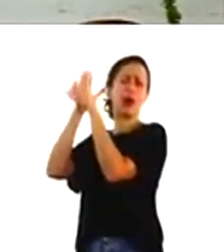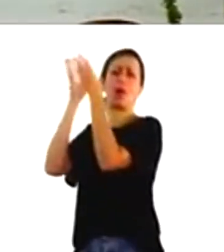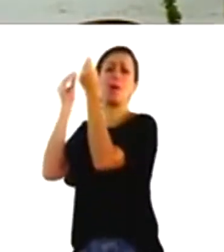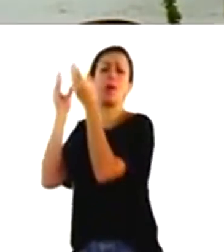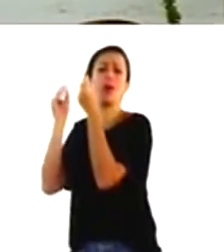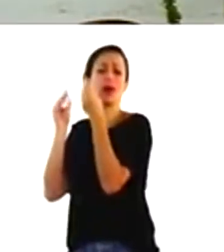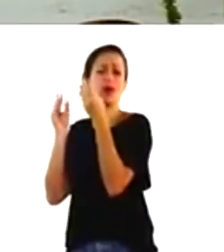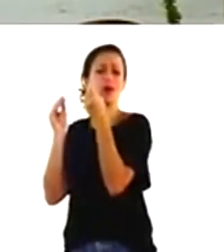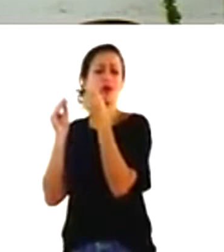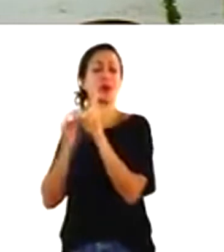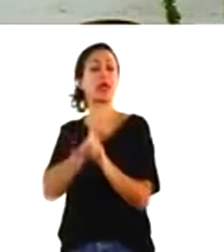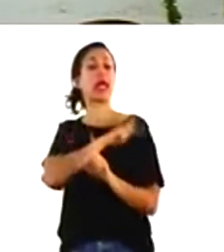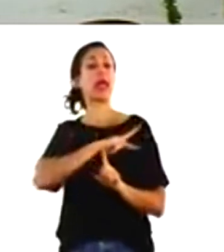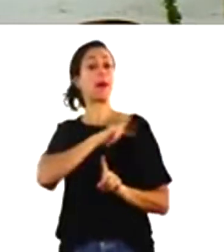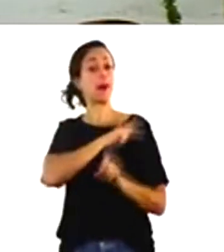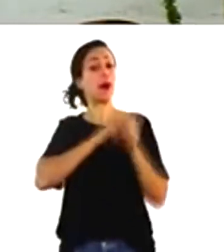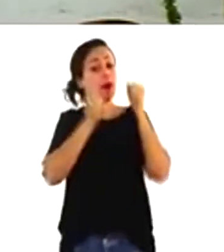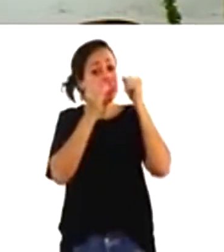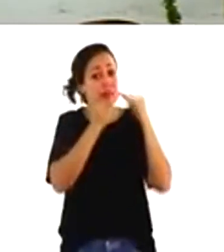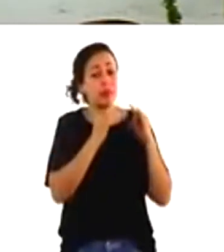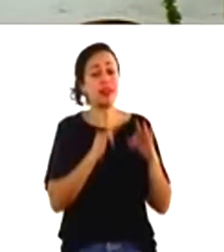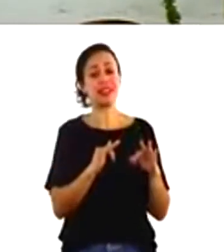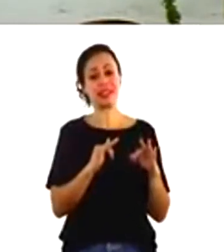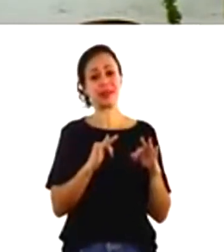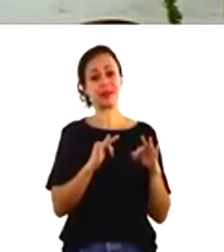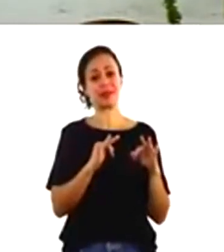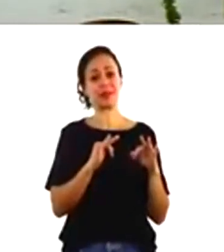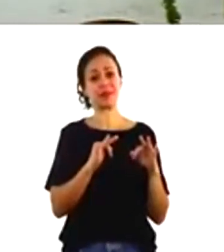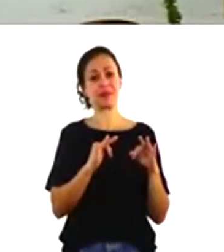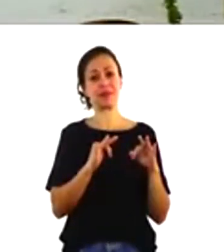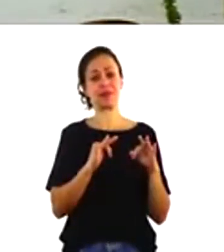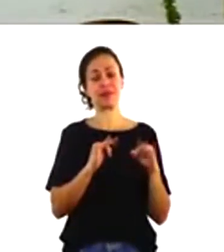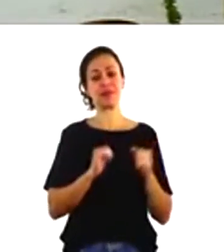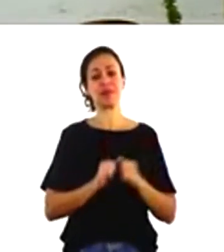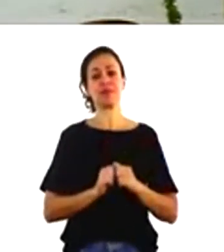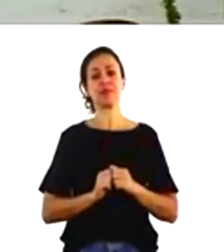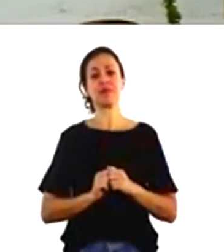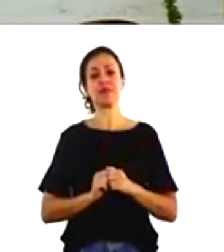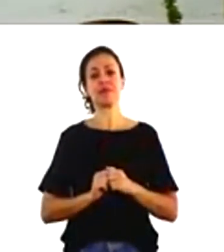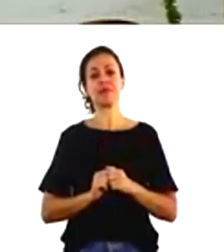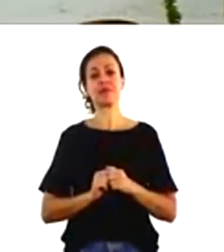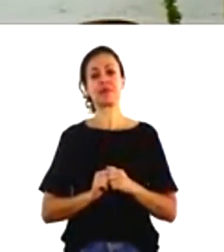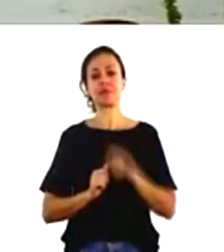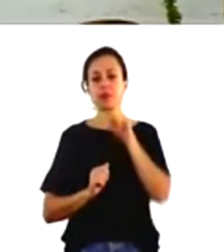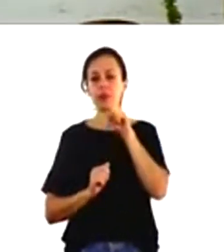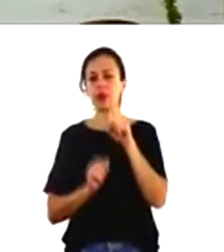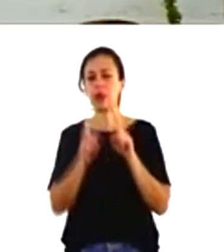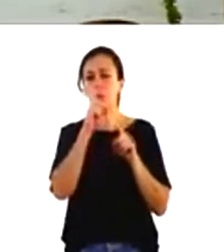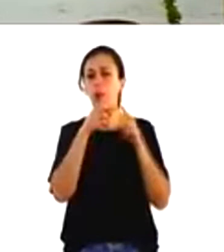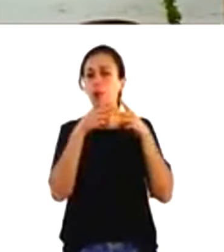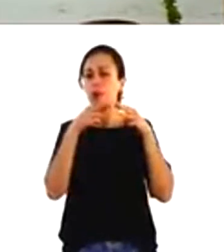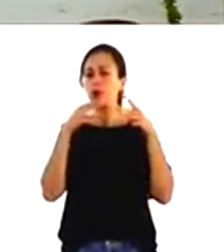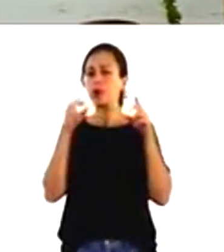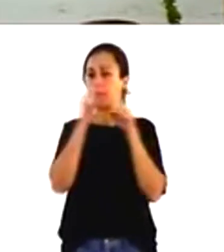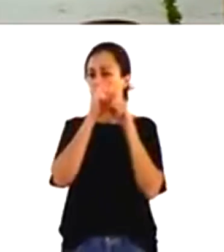pequena palavra que os estudiosos da Bíblia a veem de várias formas.